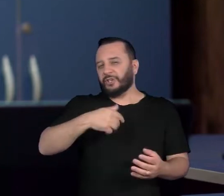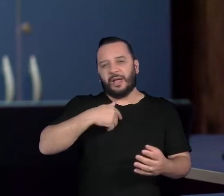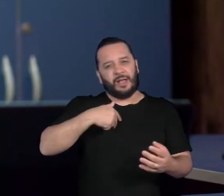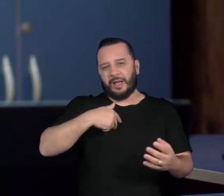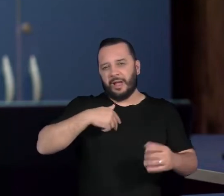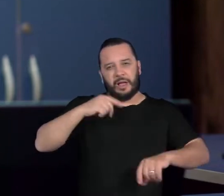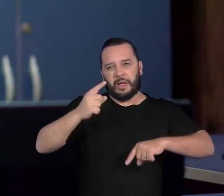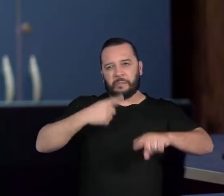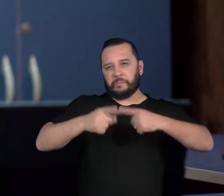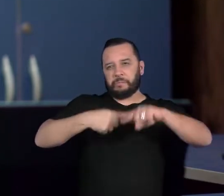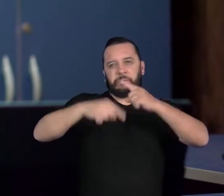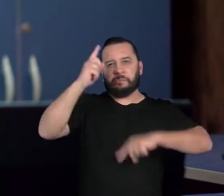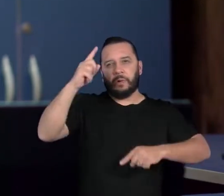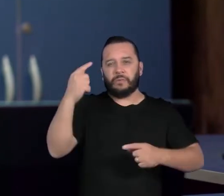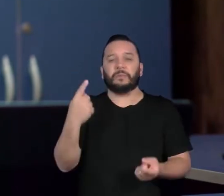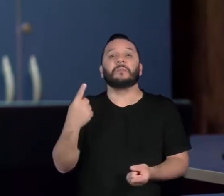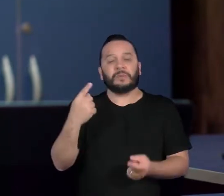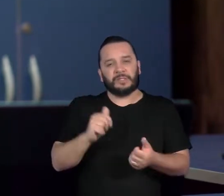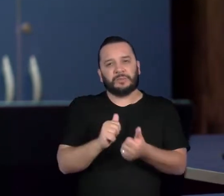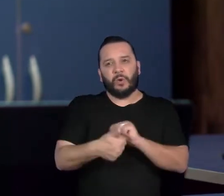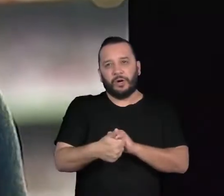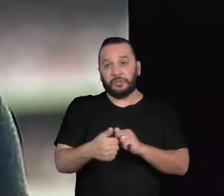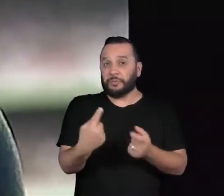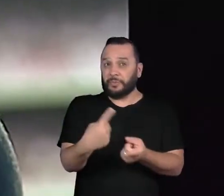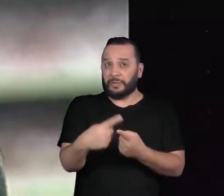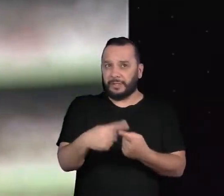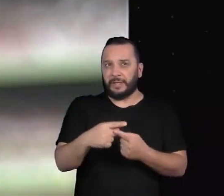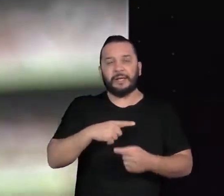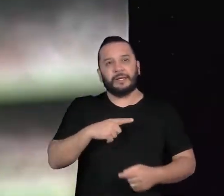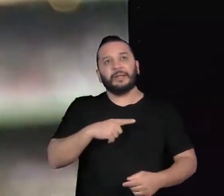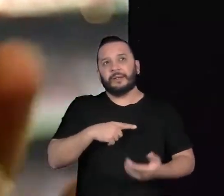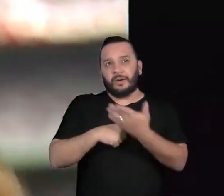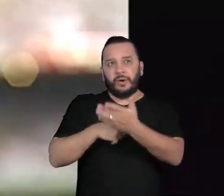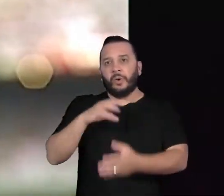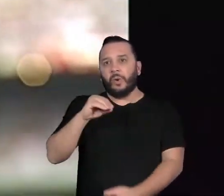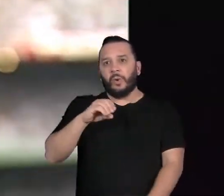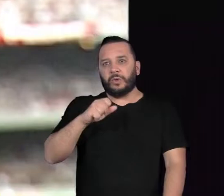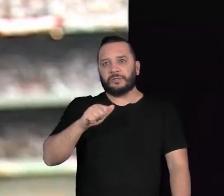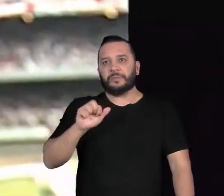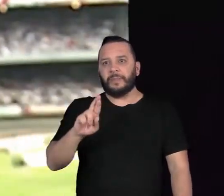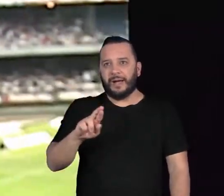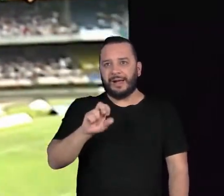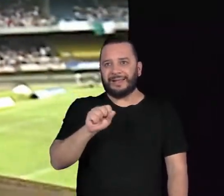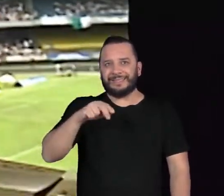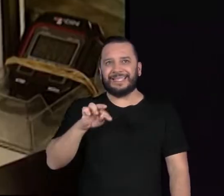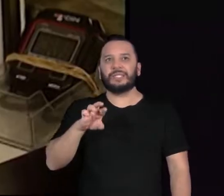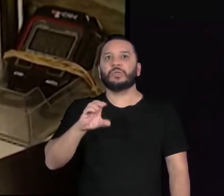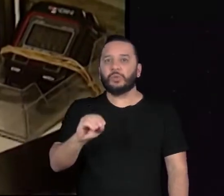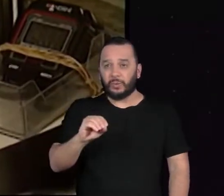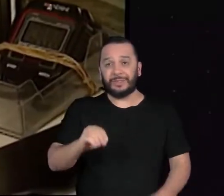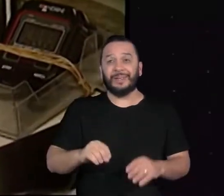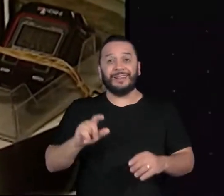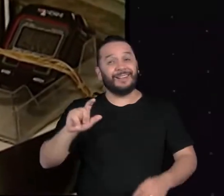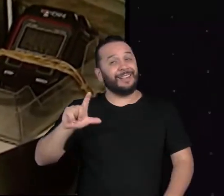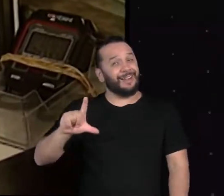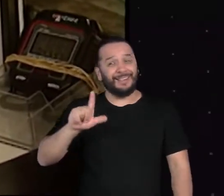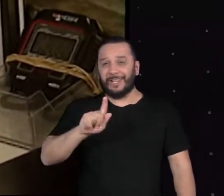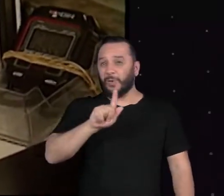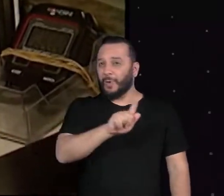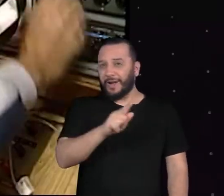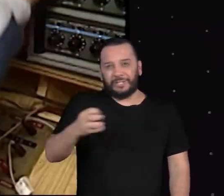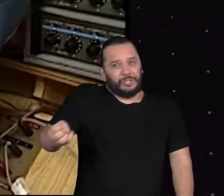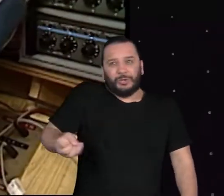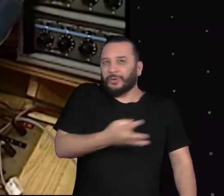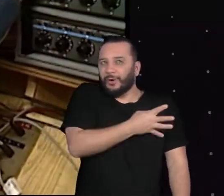com o surgimento do lendário Osmar Santos. Ele trouxe uma linguagem diferente, ele inovou a linguagem,